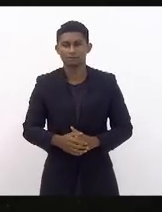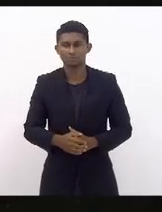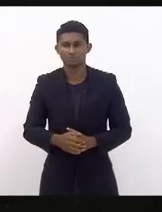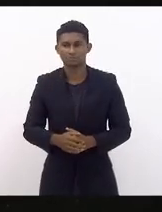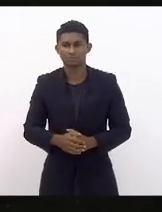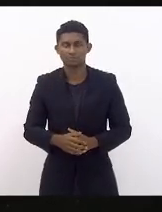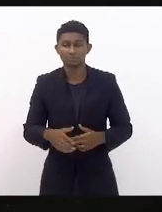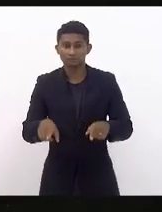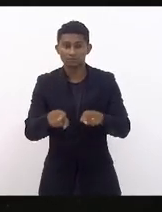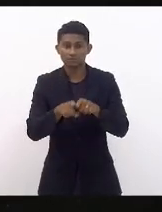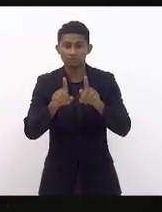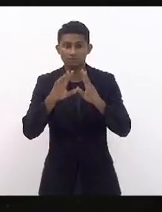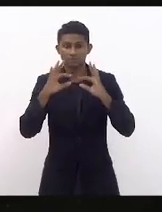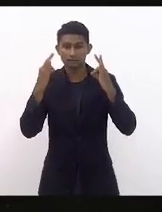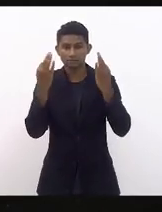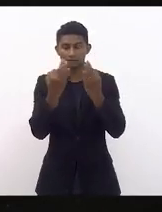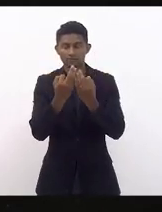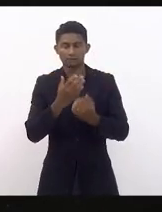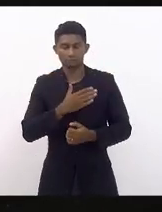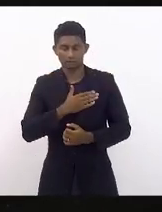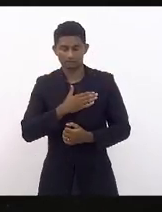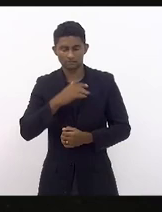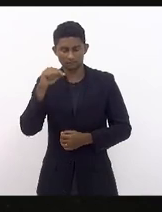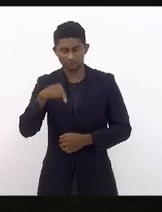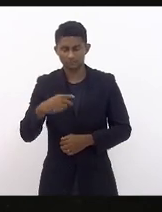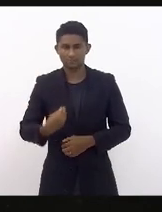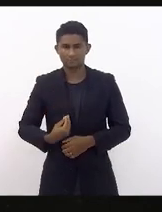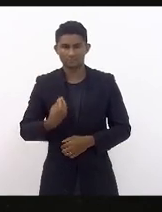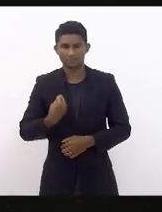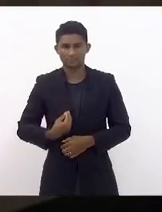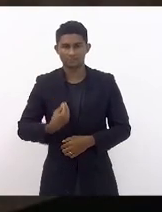a minha família que aqui está,